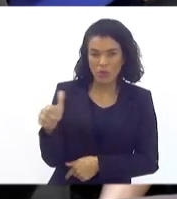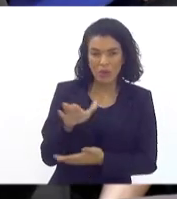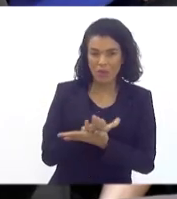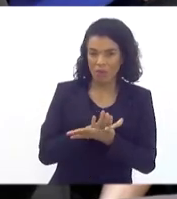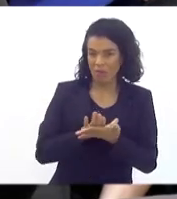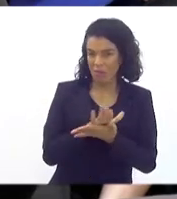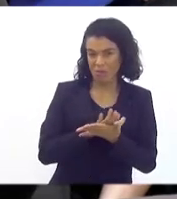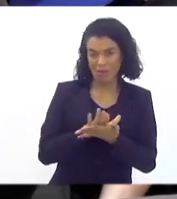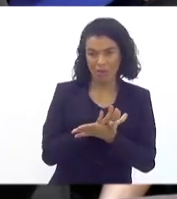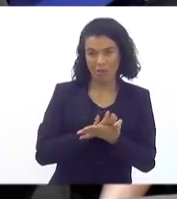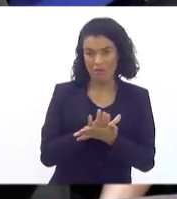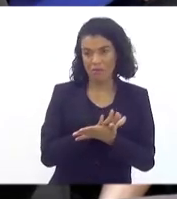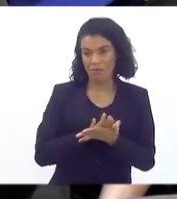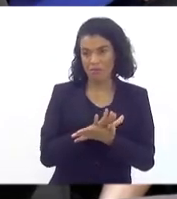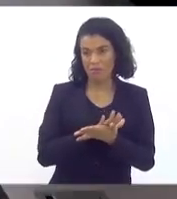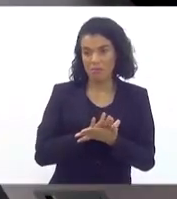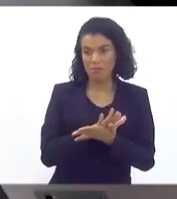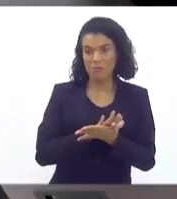comigo